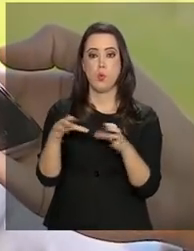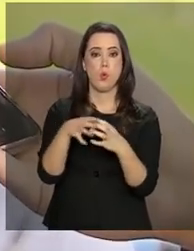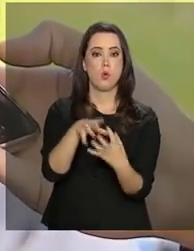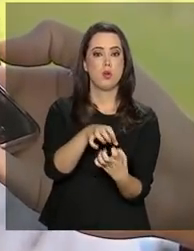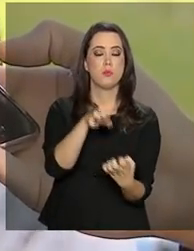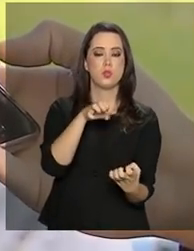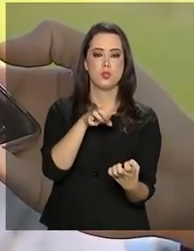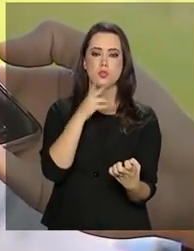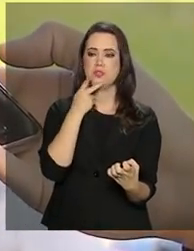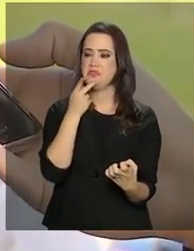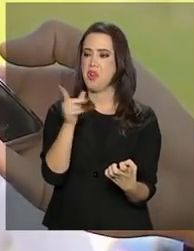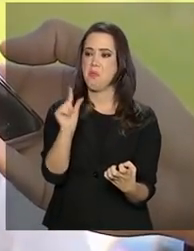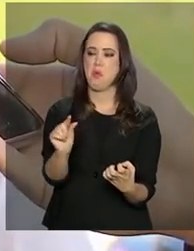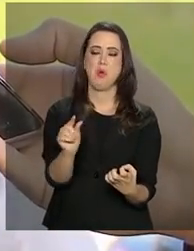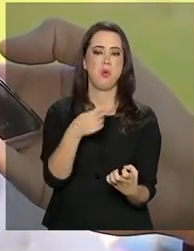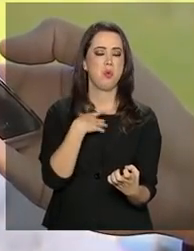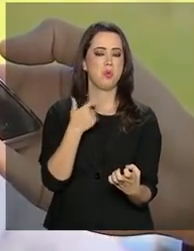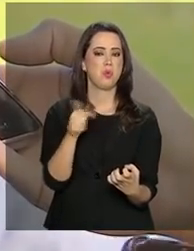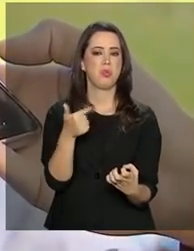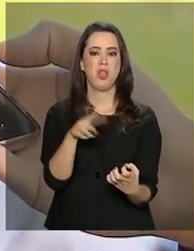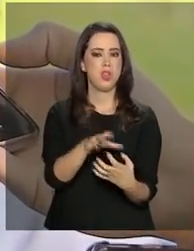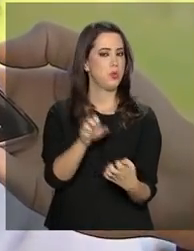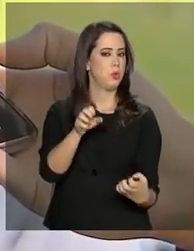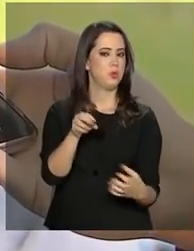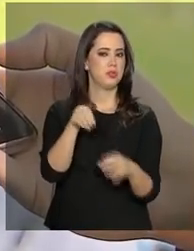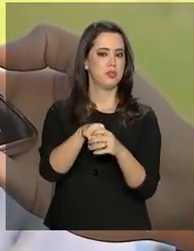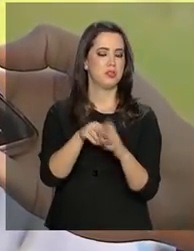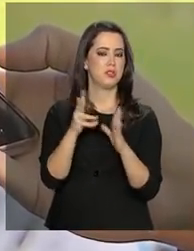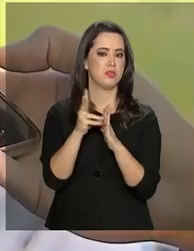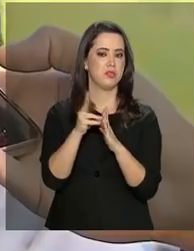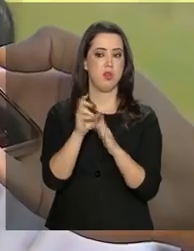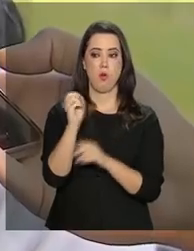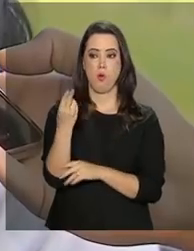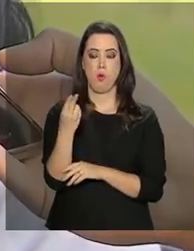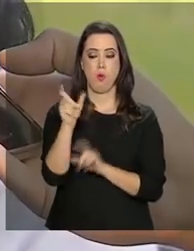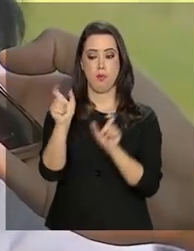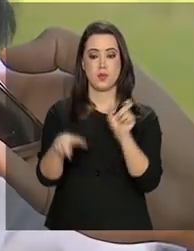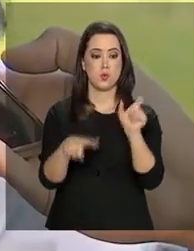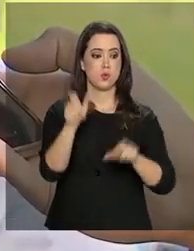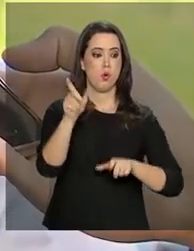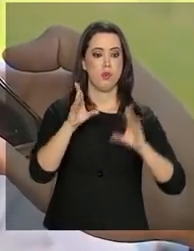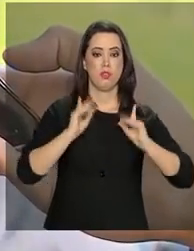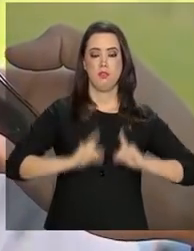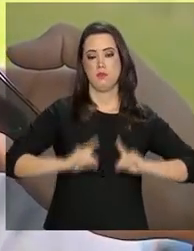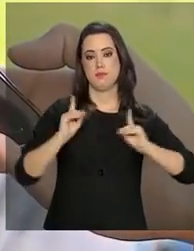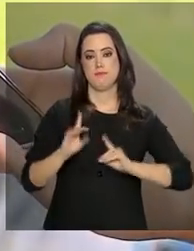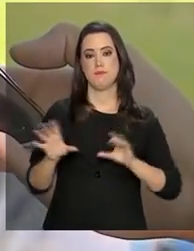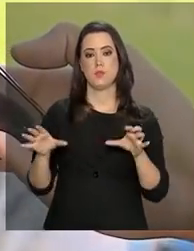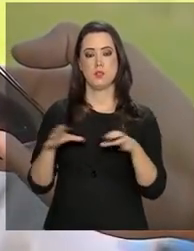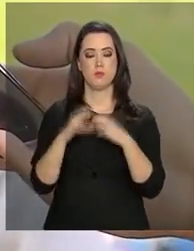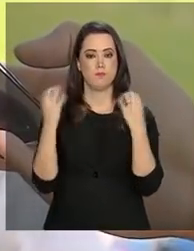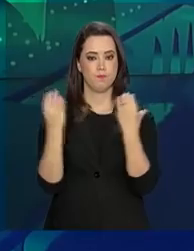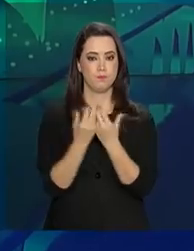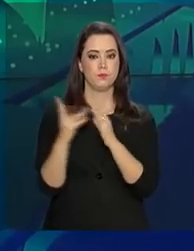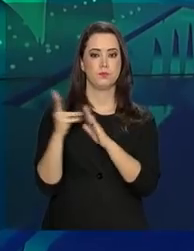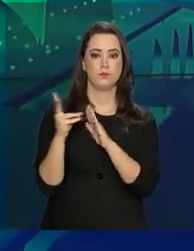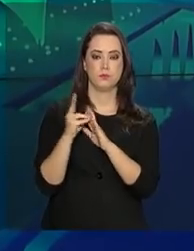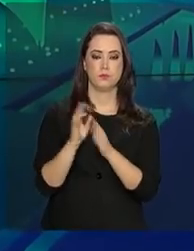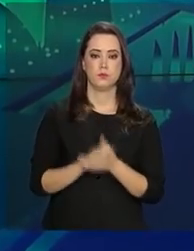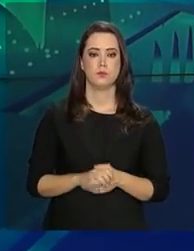pouco do idoso indígena tão pouco da pessoa com deficiência em área então a gente vai ver o índio como um todo